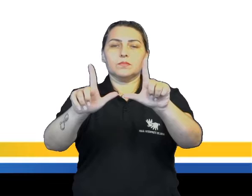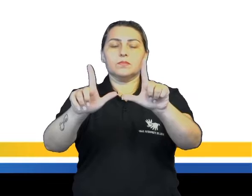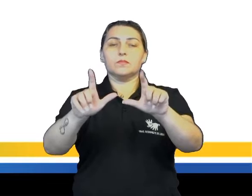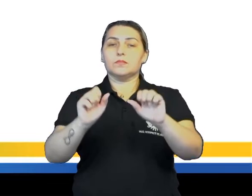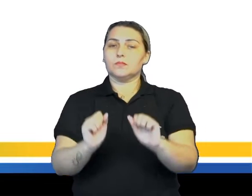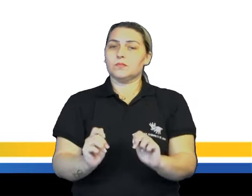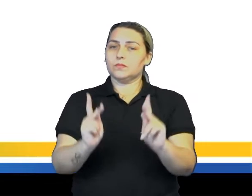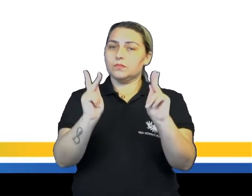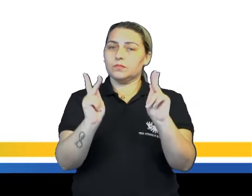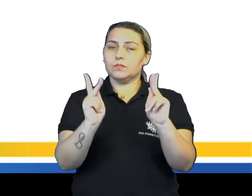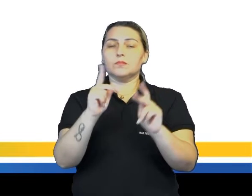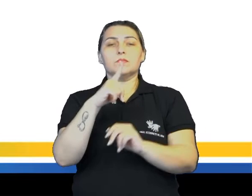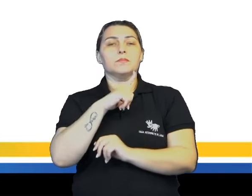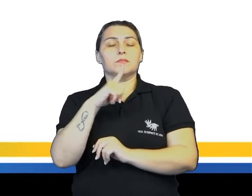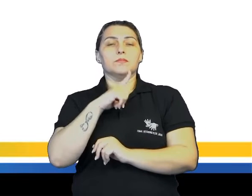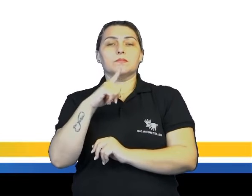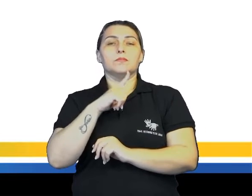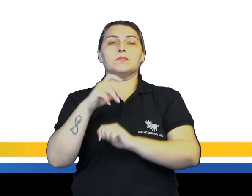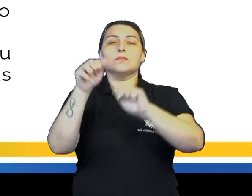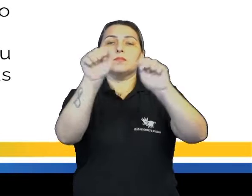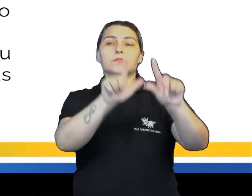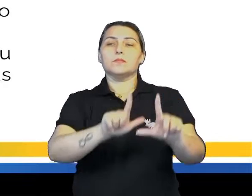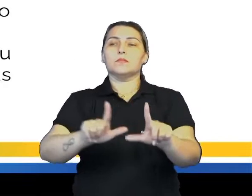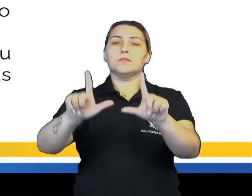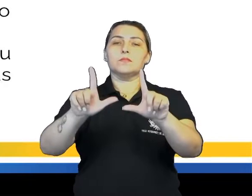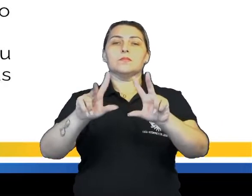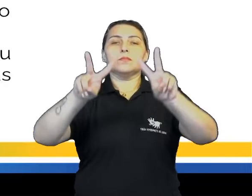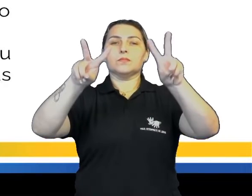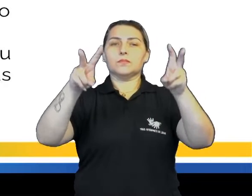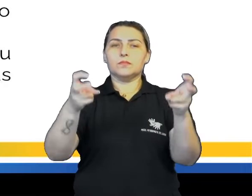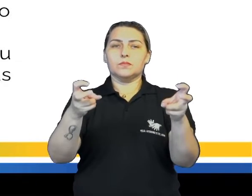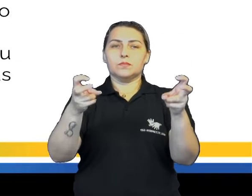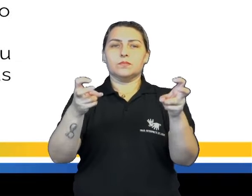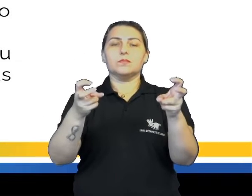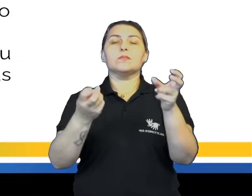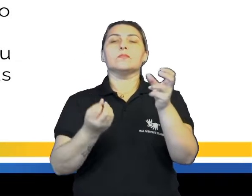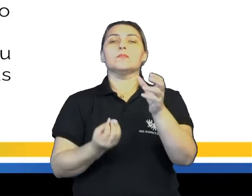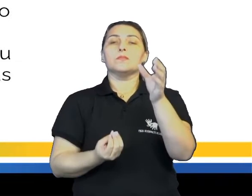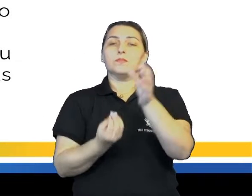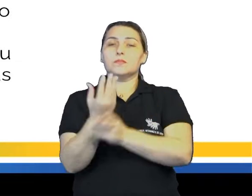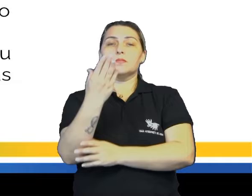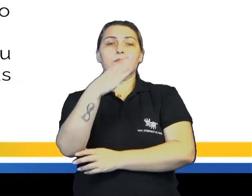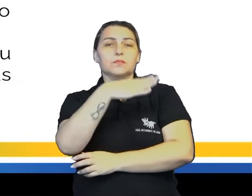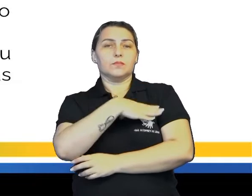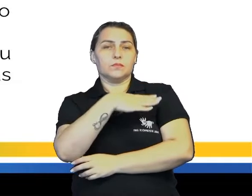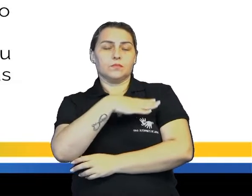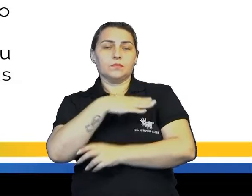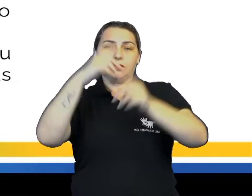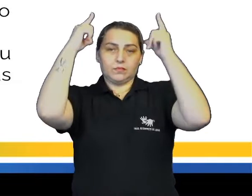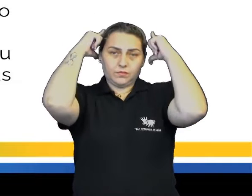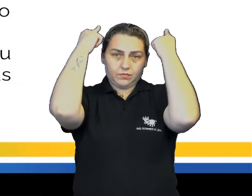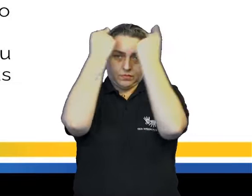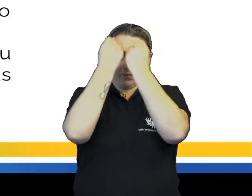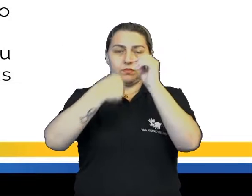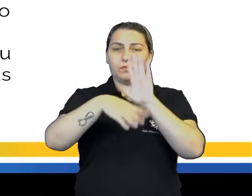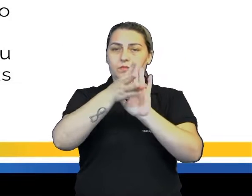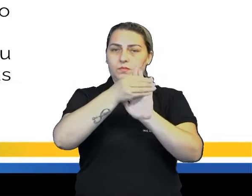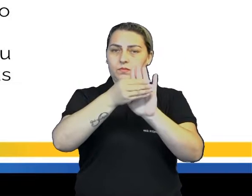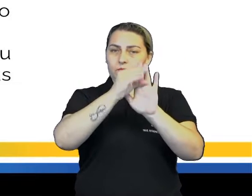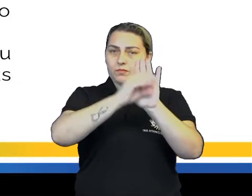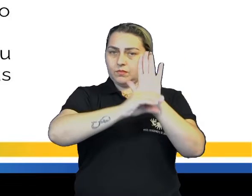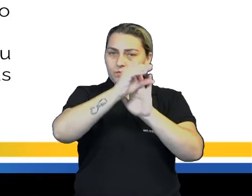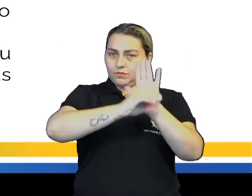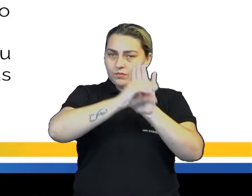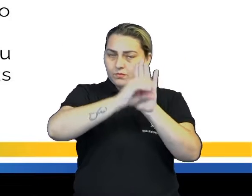Tá ok? Então nós temos aí os nossos slides com a nossa temática, certo? A poli, na verdade, é um conceito que vai nascer com